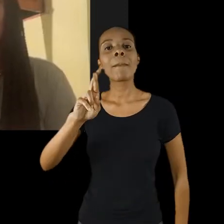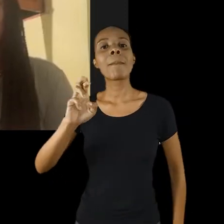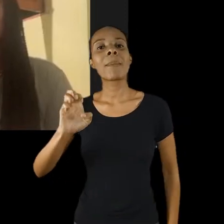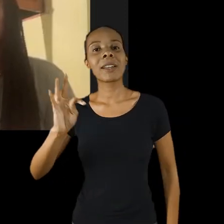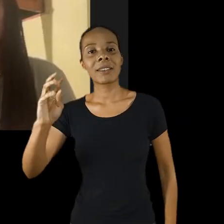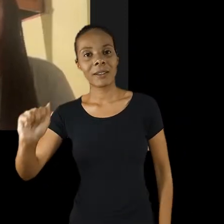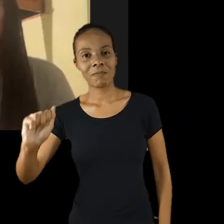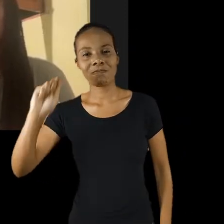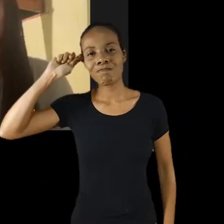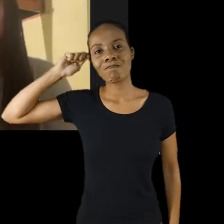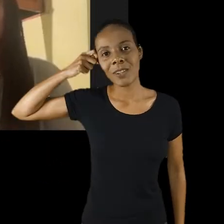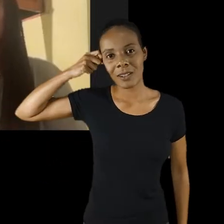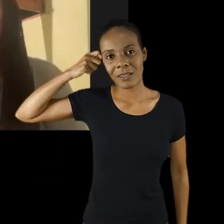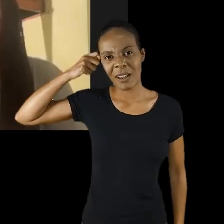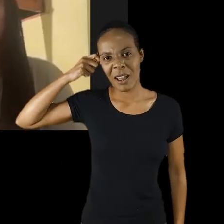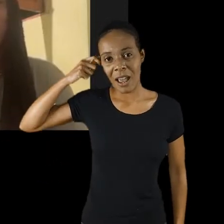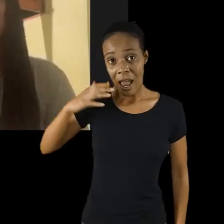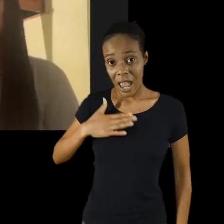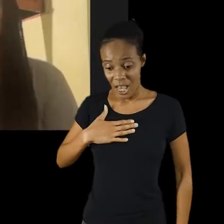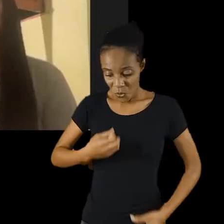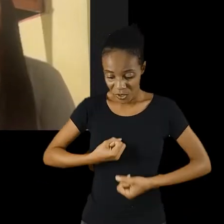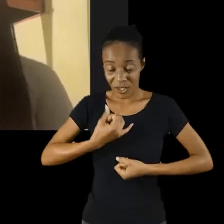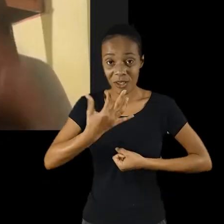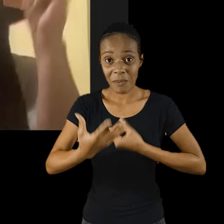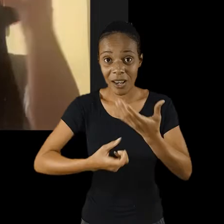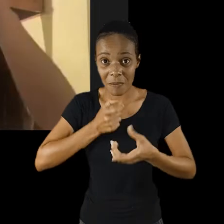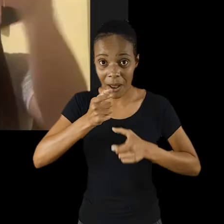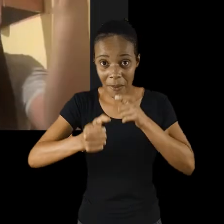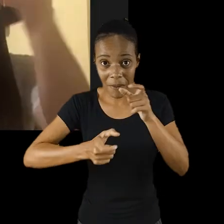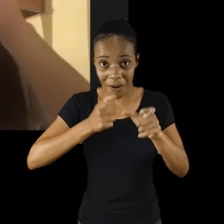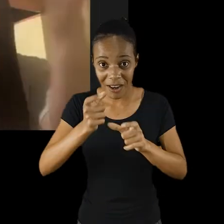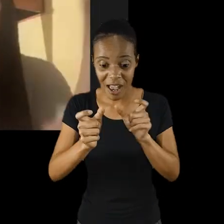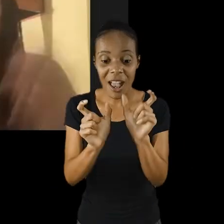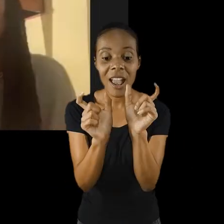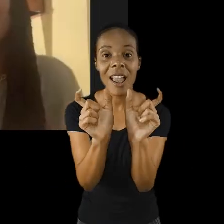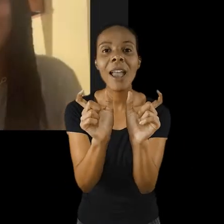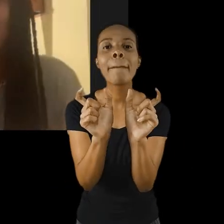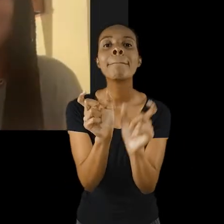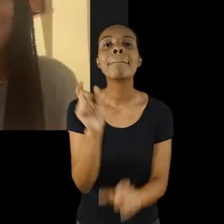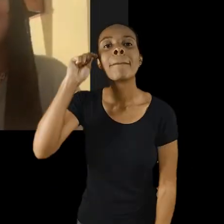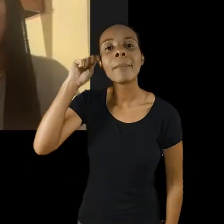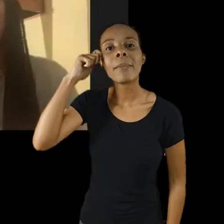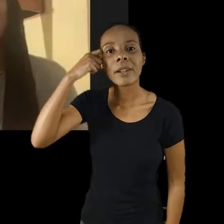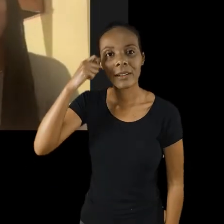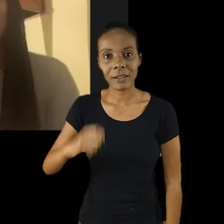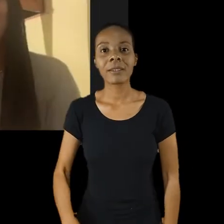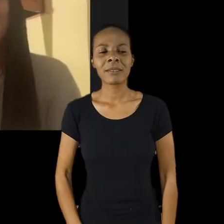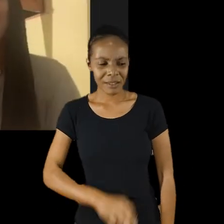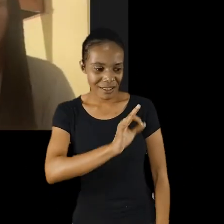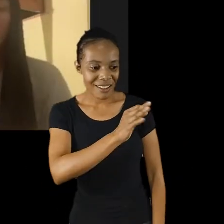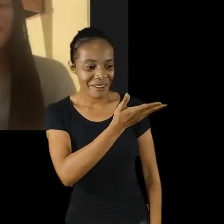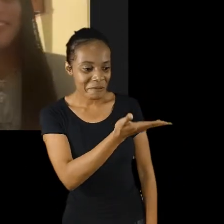partir do momento que ela está na minha boca, ela não é branca mais, ela é preta. Né, minha irmã? A gente está nesse babado. E aí tem